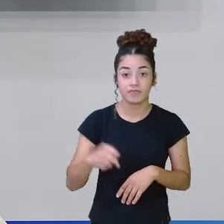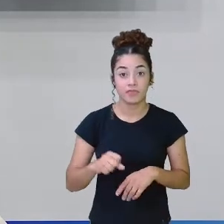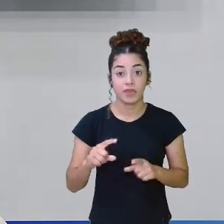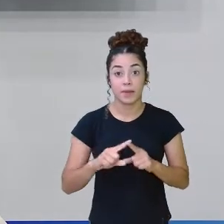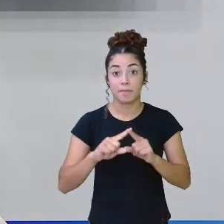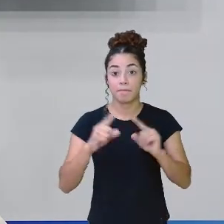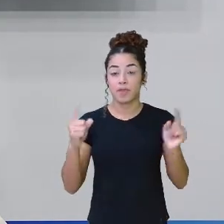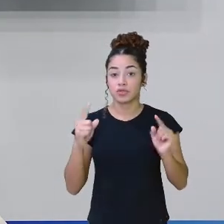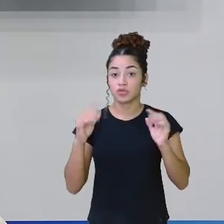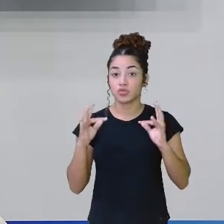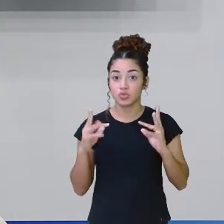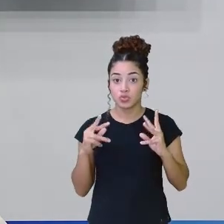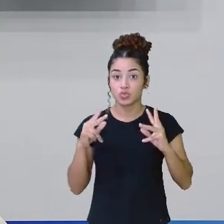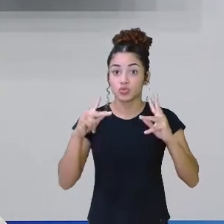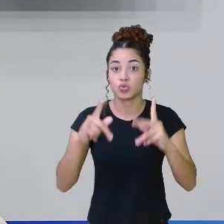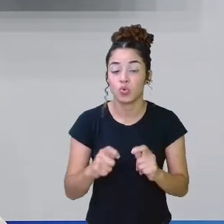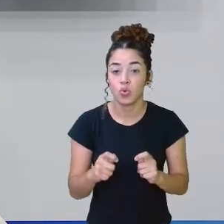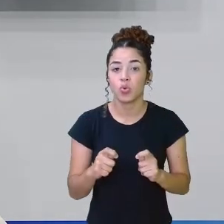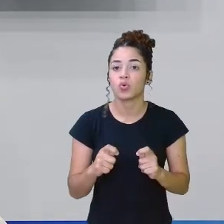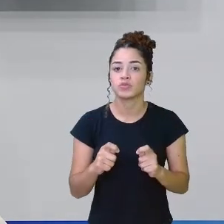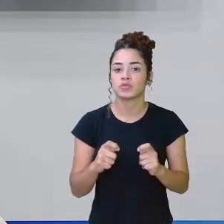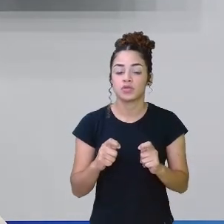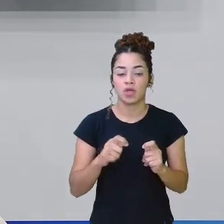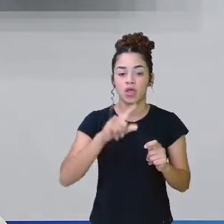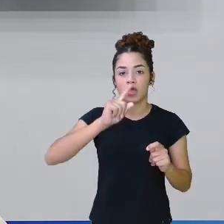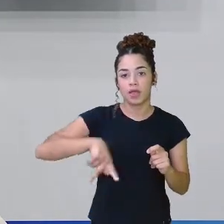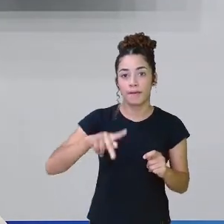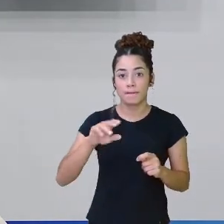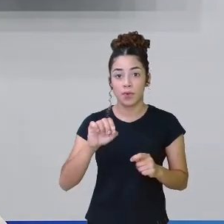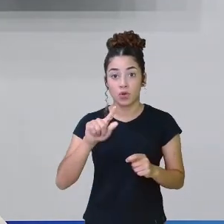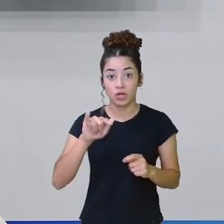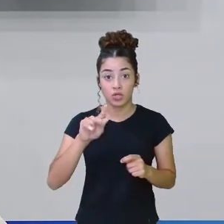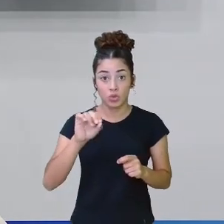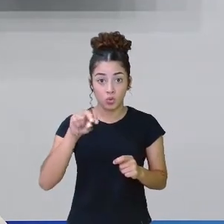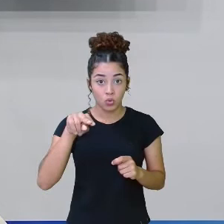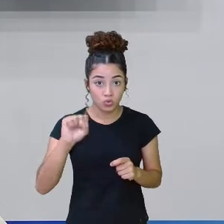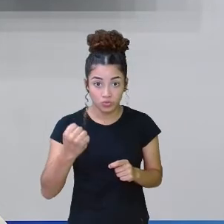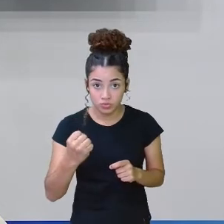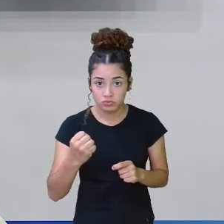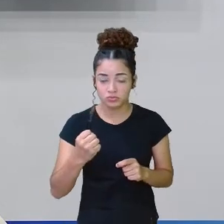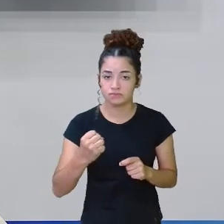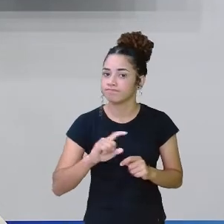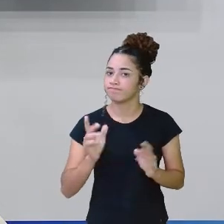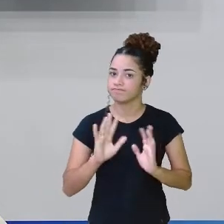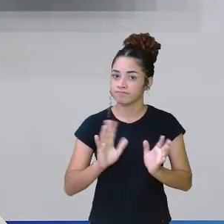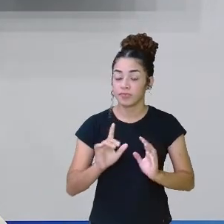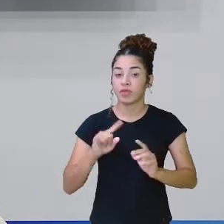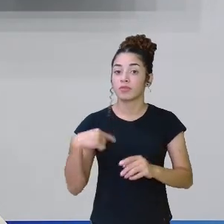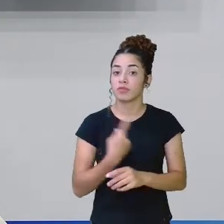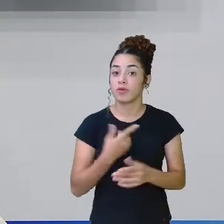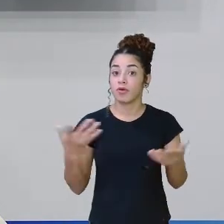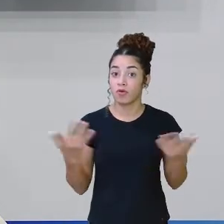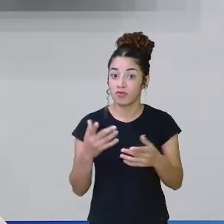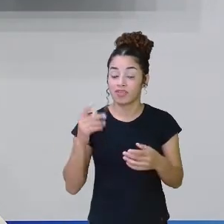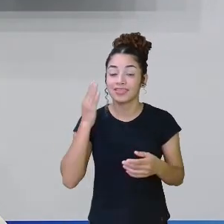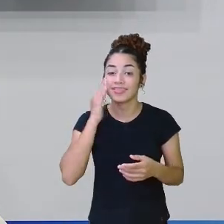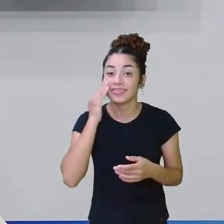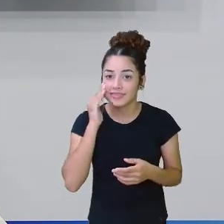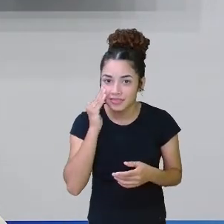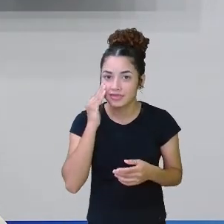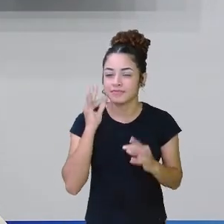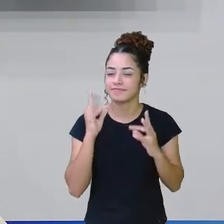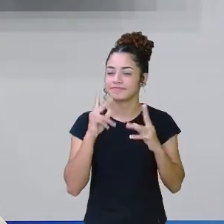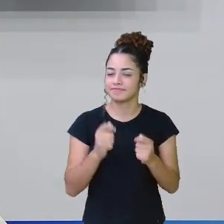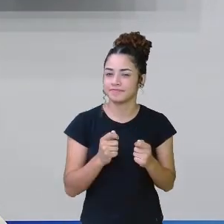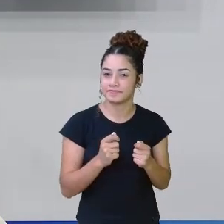nem todas figuras planas são polígonos. E a gente vai entender o porquê hoje, beleza? Para me ajudar